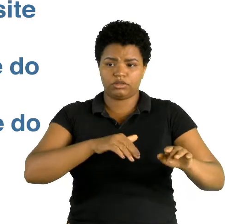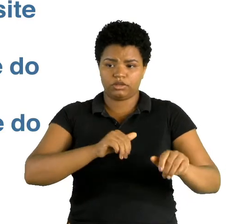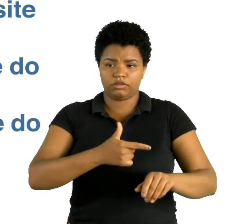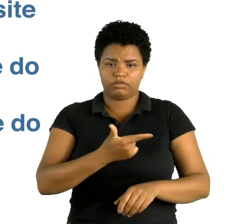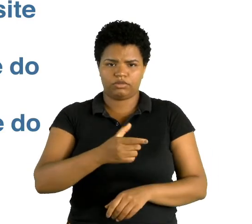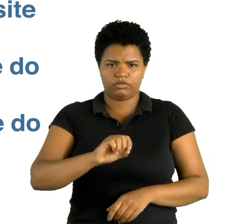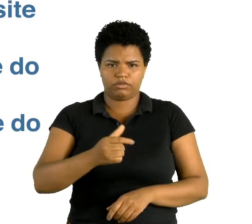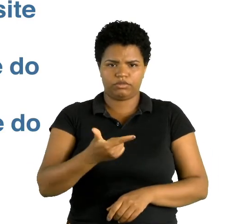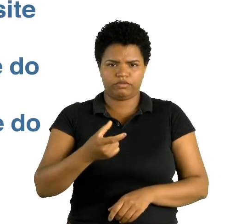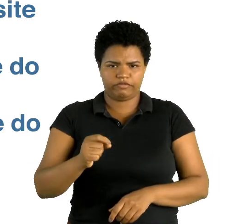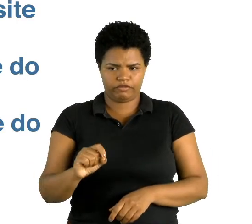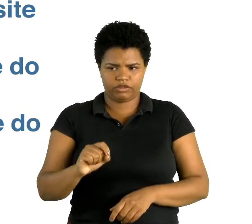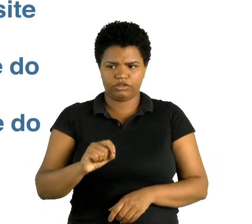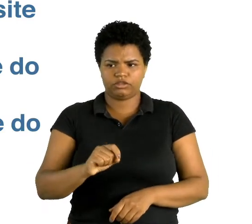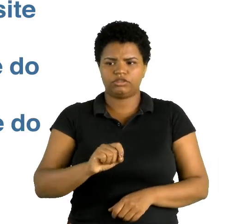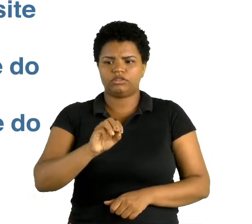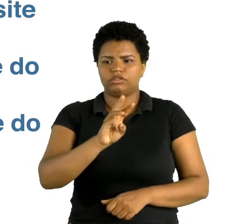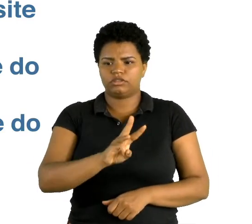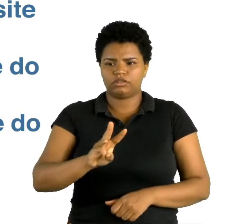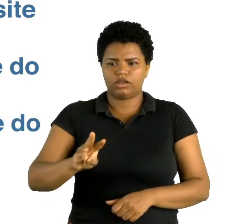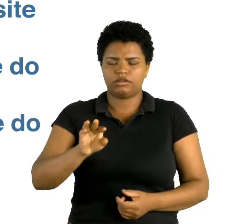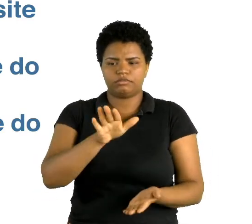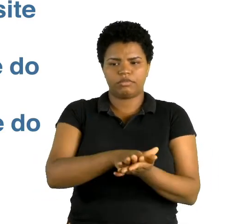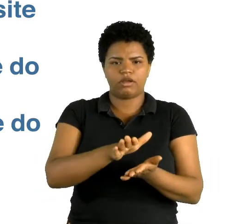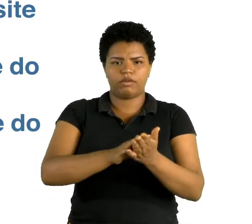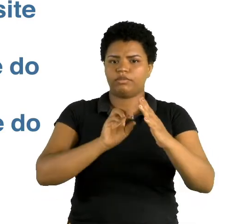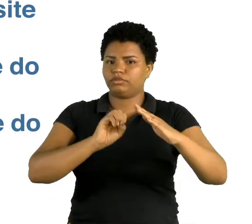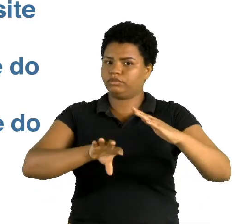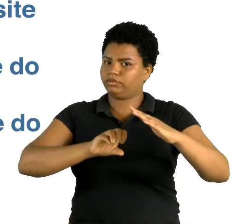no site do Palmas Homeschool.